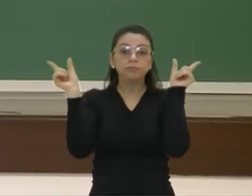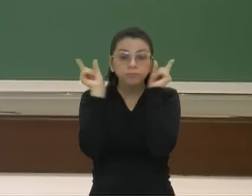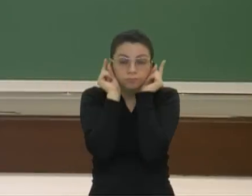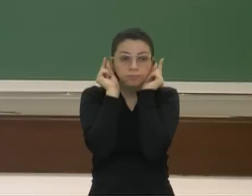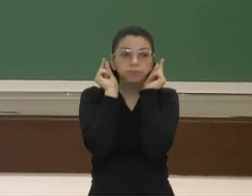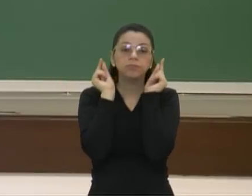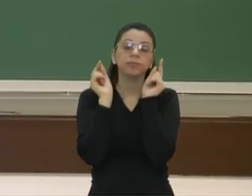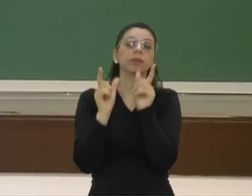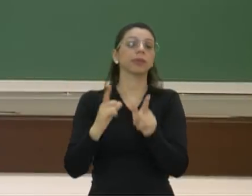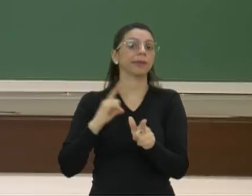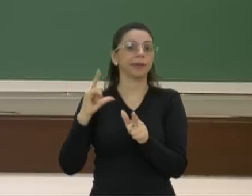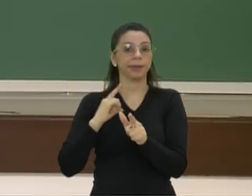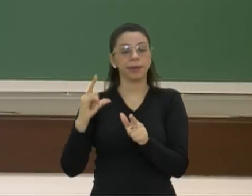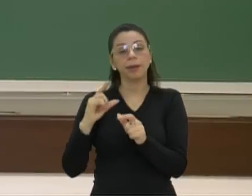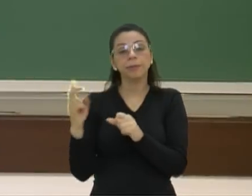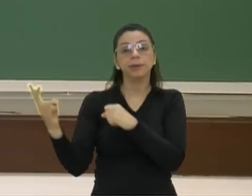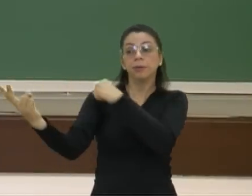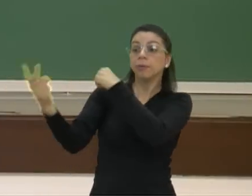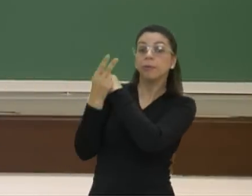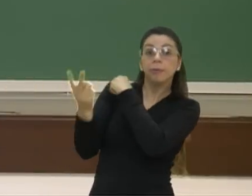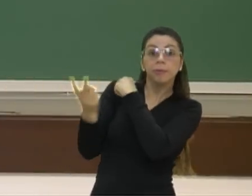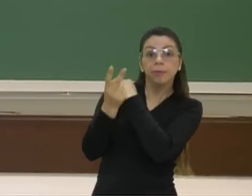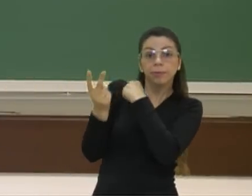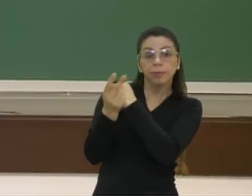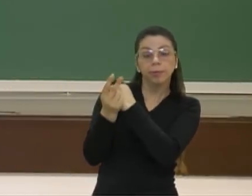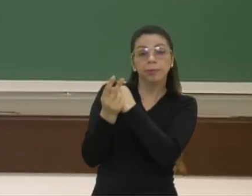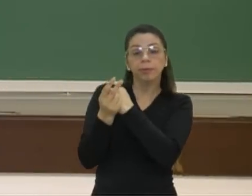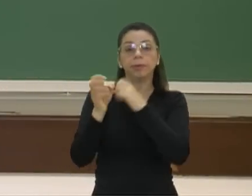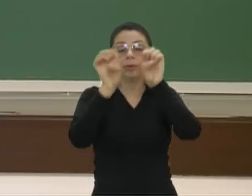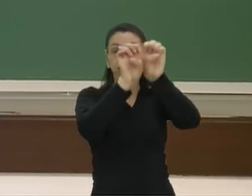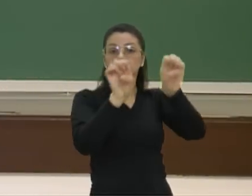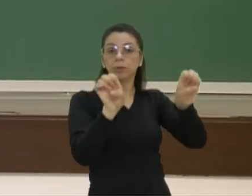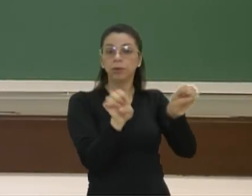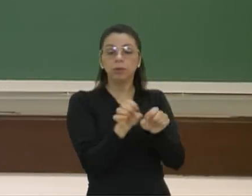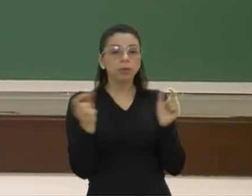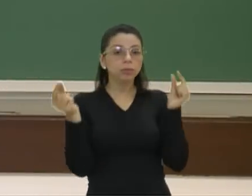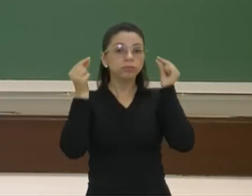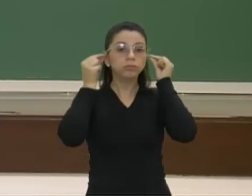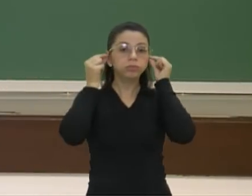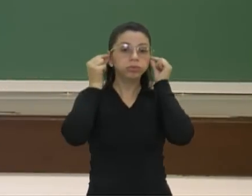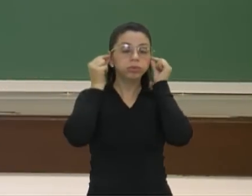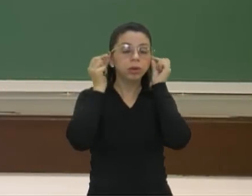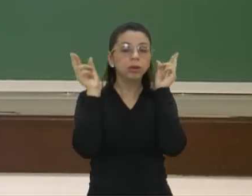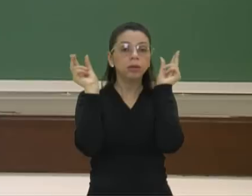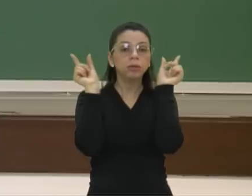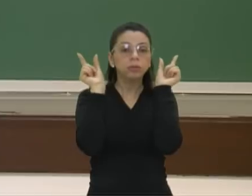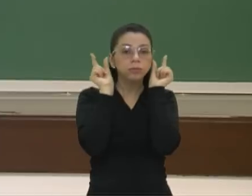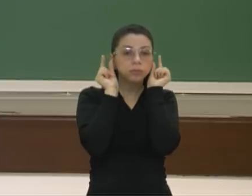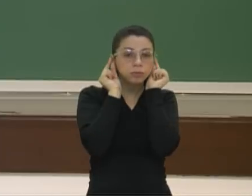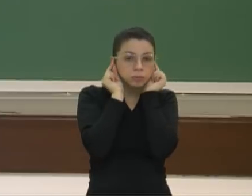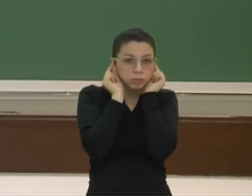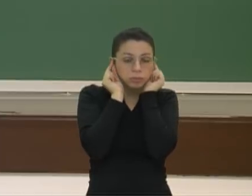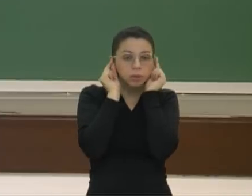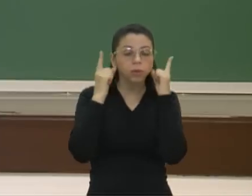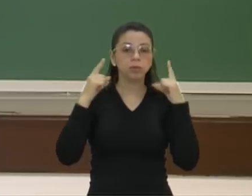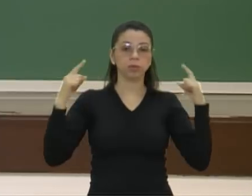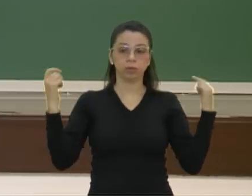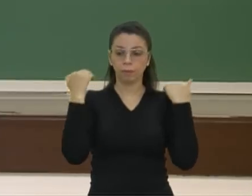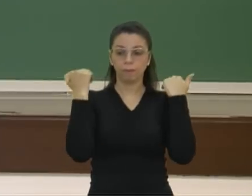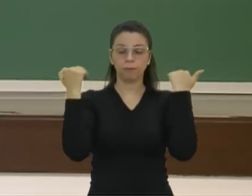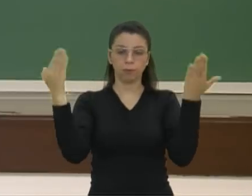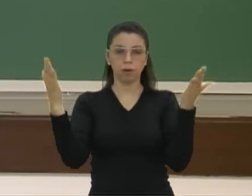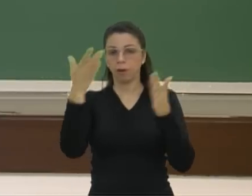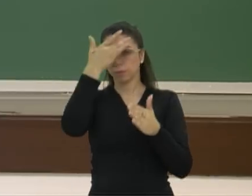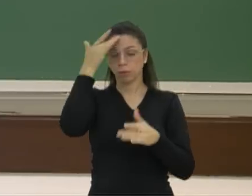colocar abafadores, estruturas intra-auriculares, onde vai abafar esse som para que a pessoa que